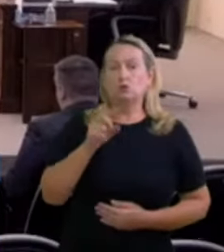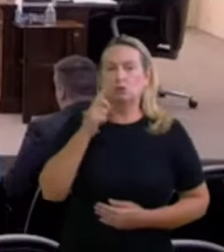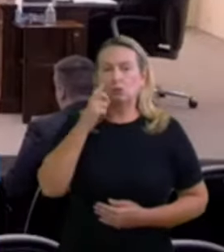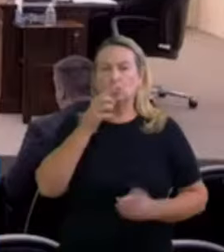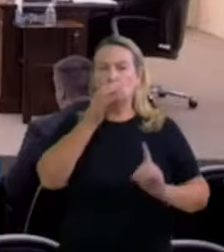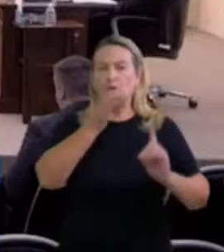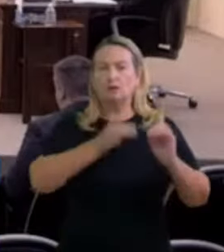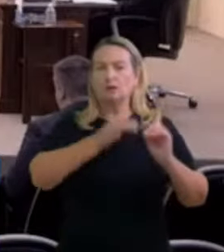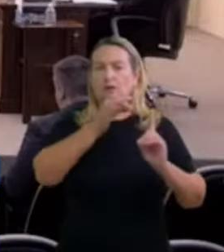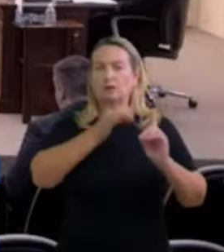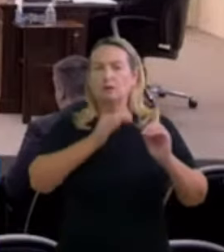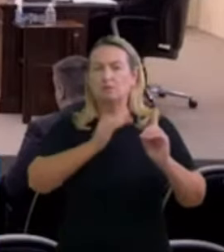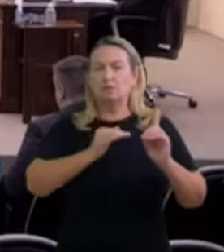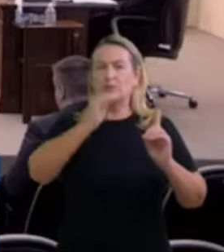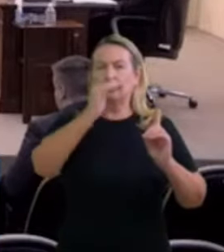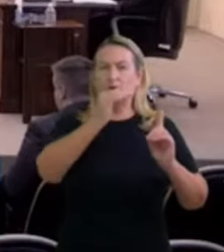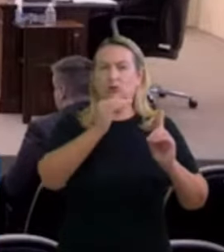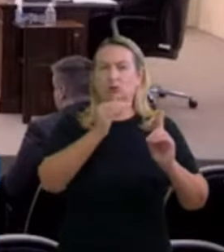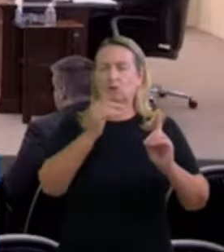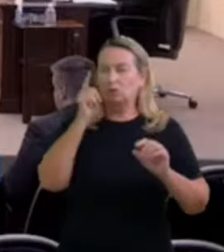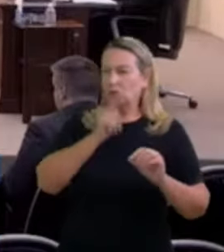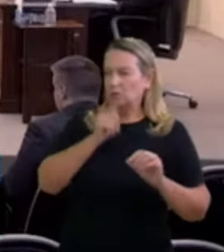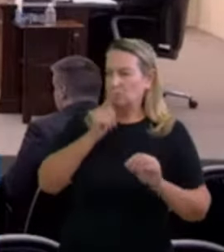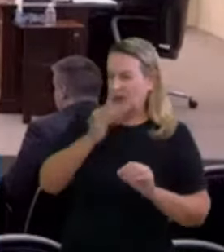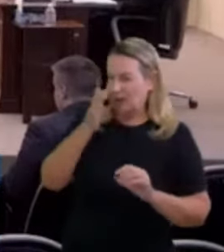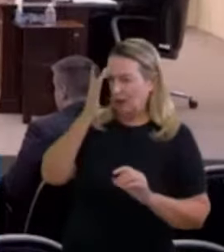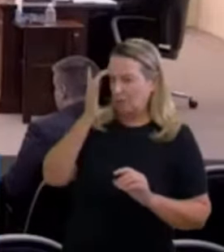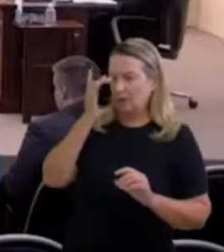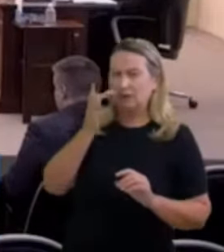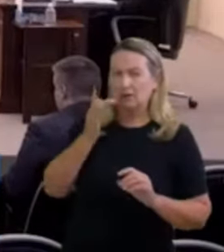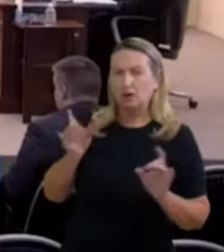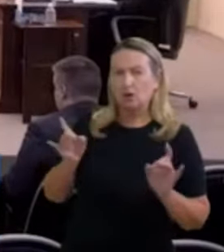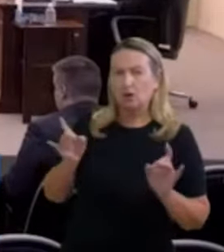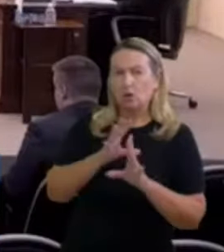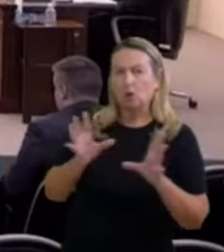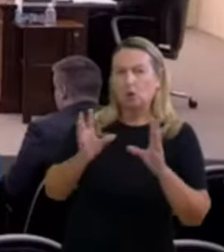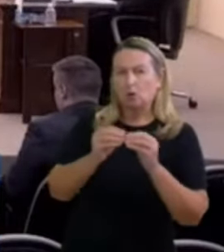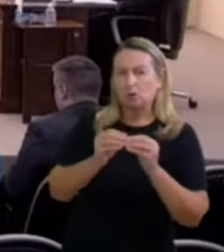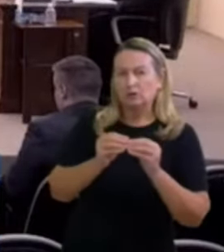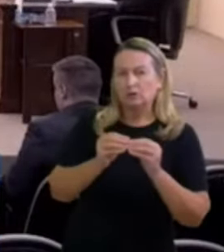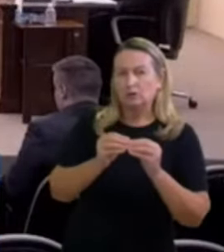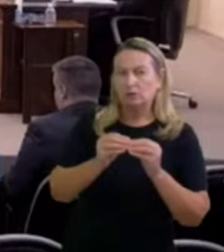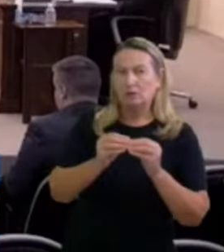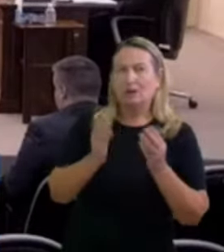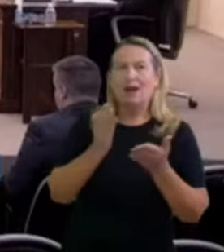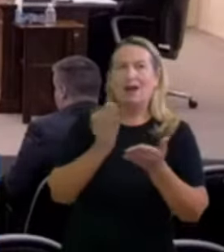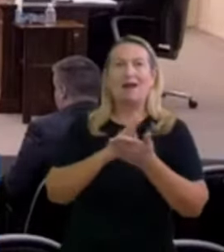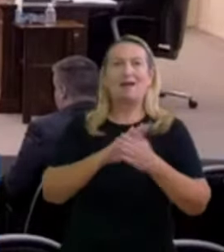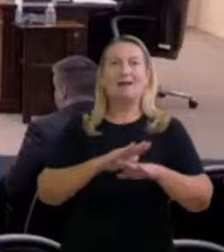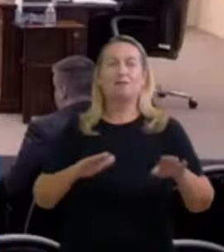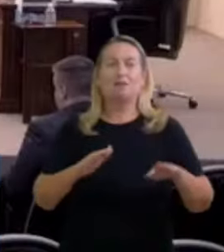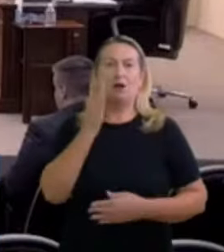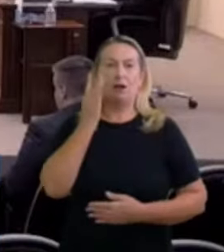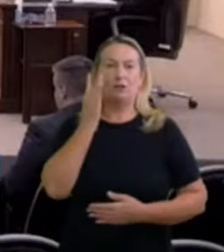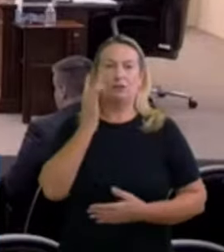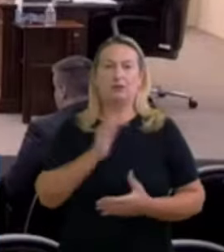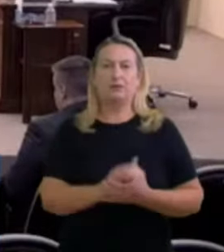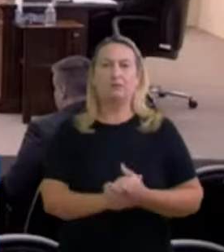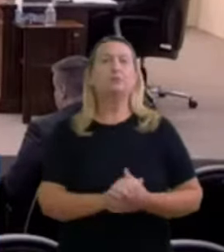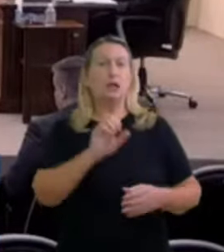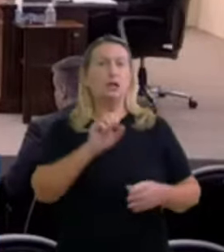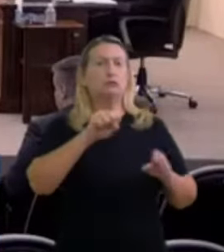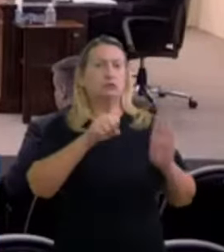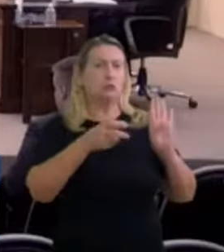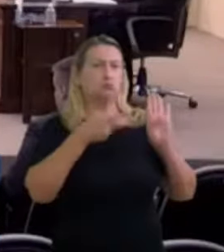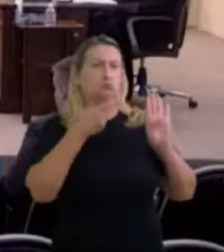excelência consegue trazer amanhã o o a sua conclusão para poderos acabar amanhã o processo senhor presidente me comprometo sim a trazer amanhã eh